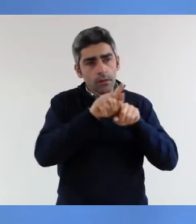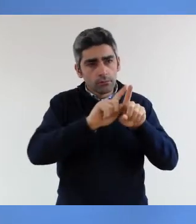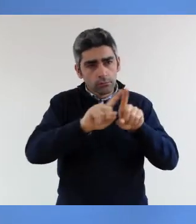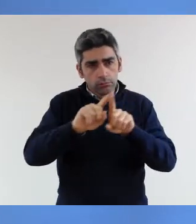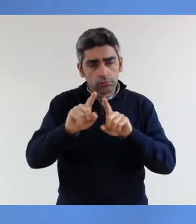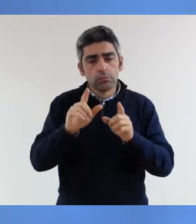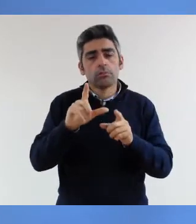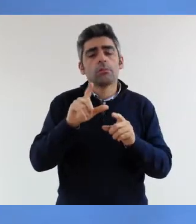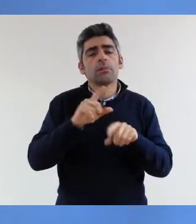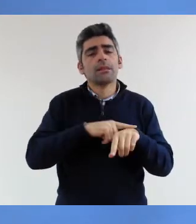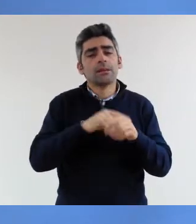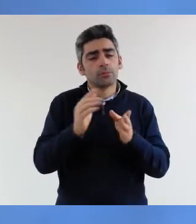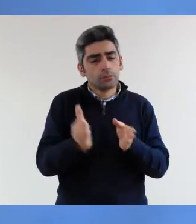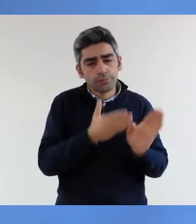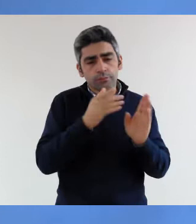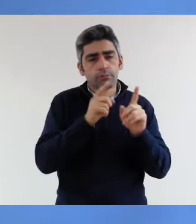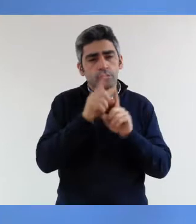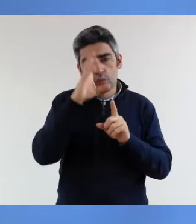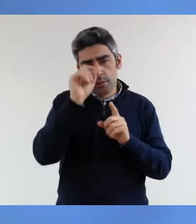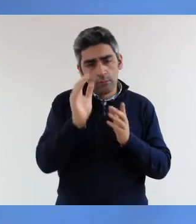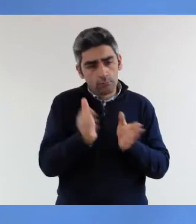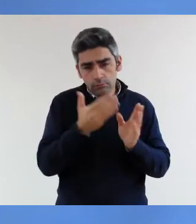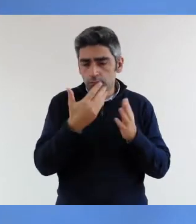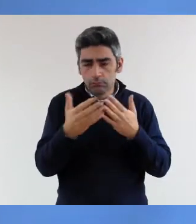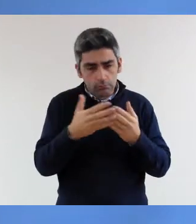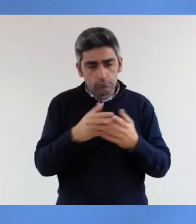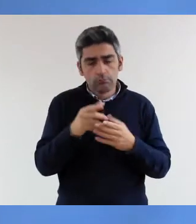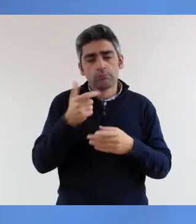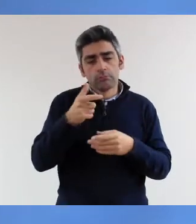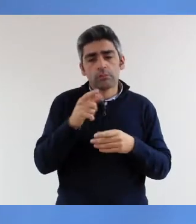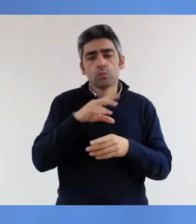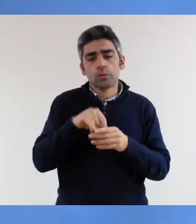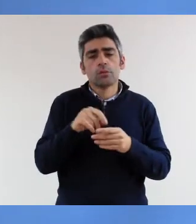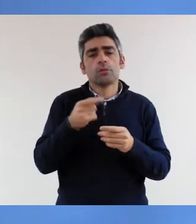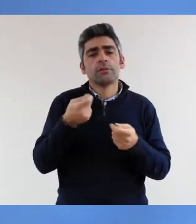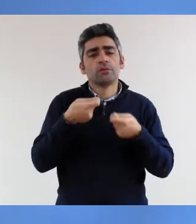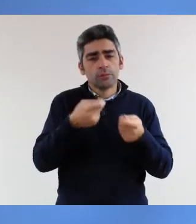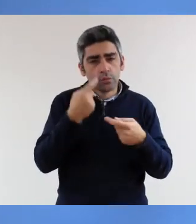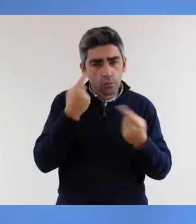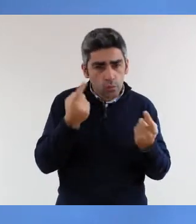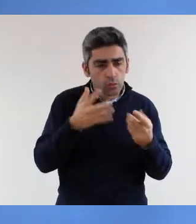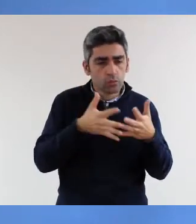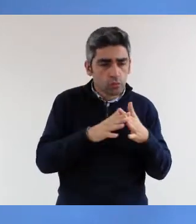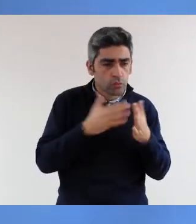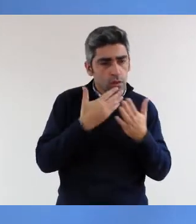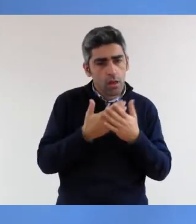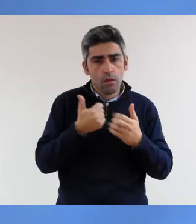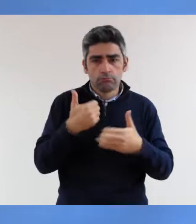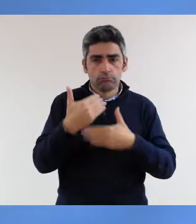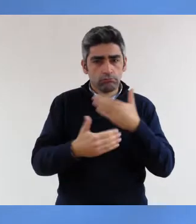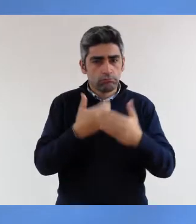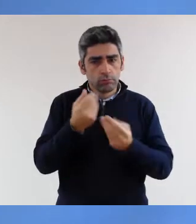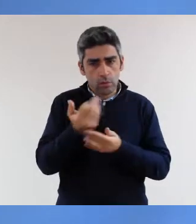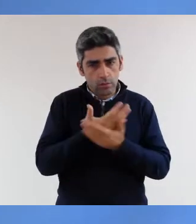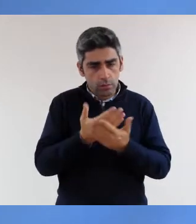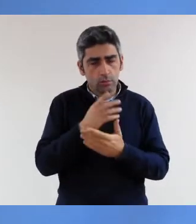corpo interpartidários pra lá em cada legislatura incluindo no domingo os investimentos públicos